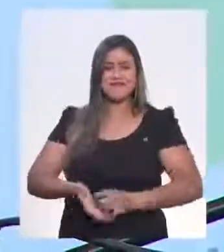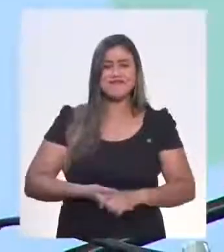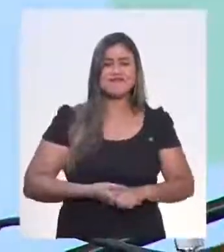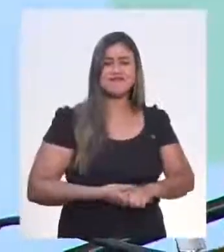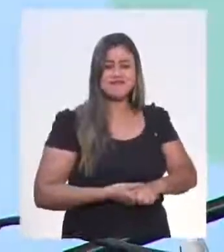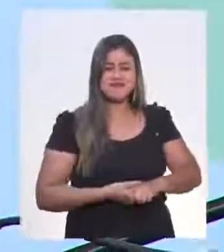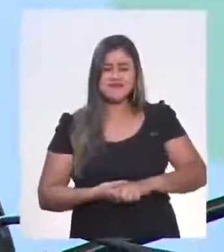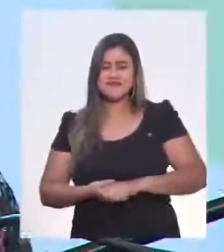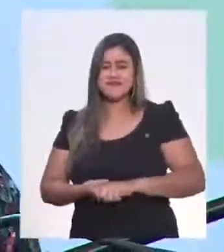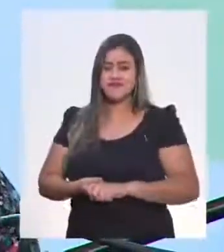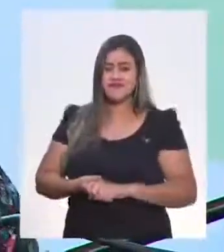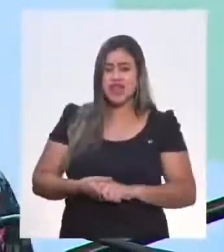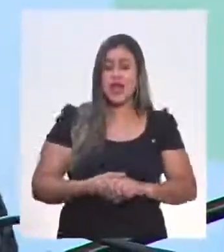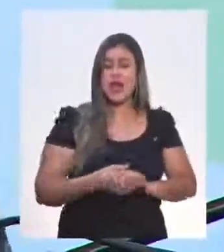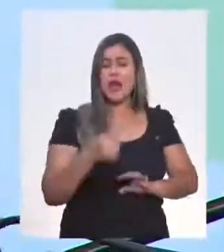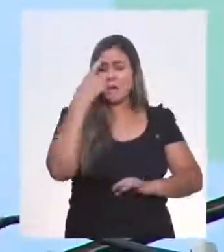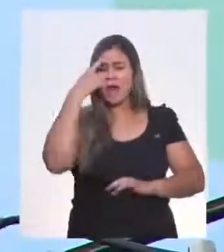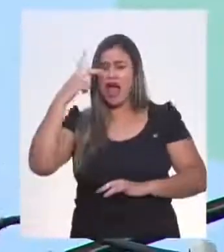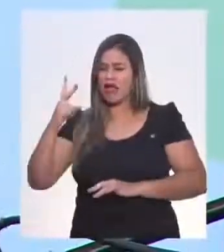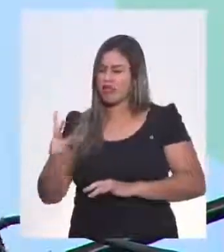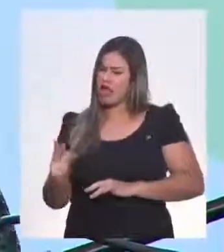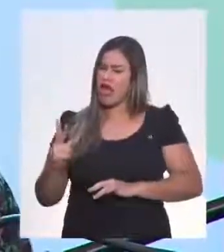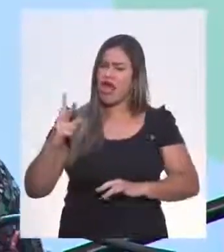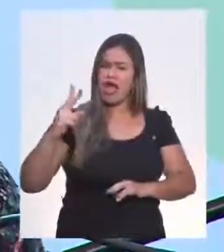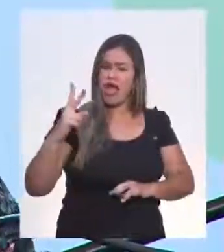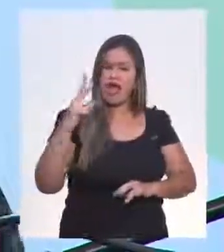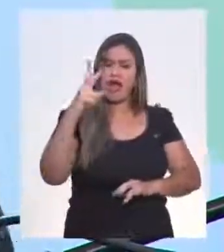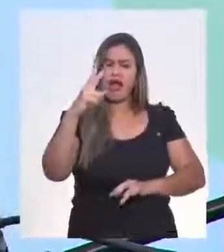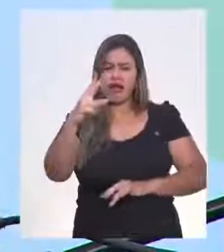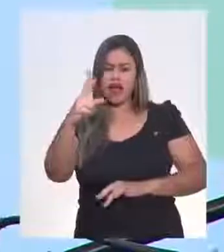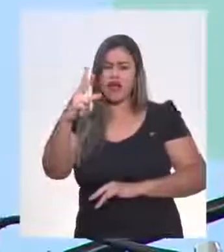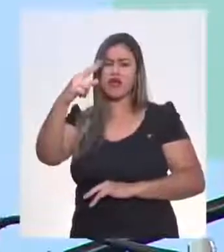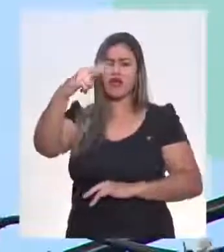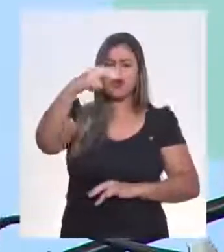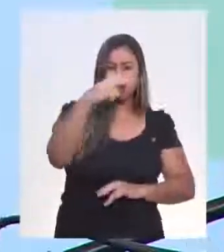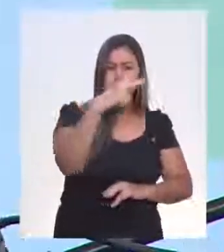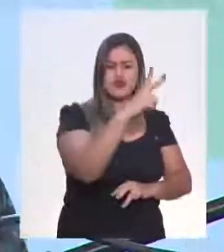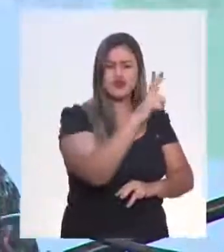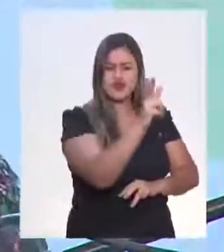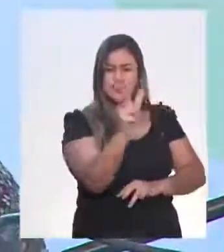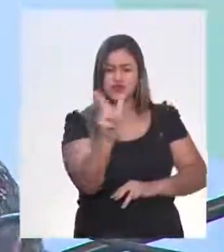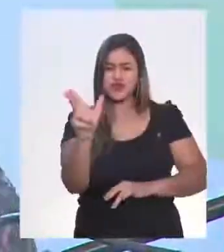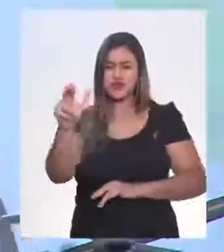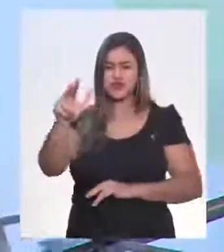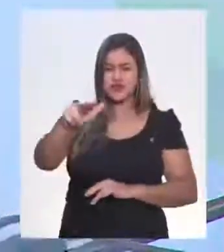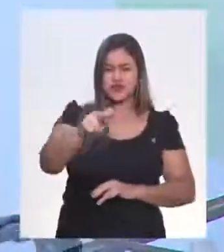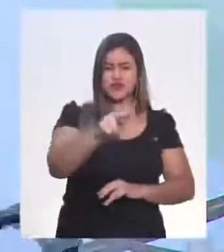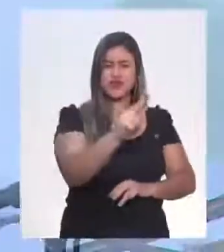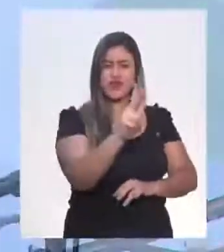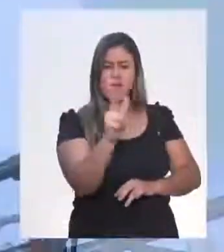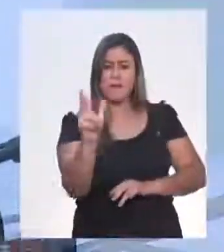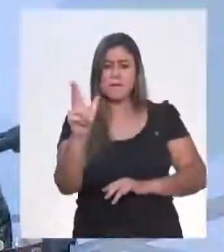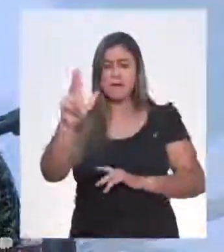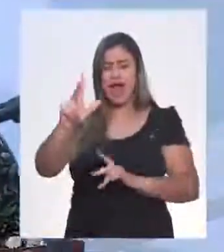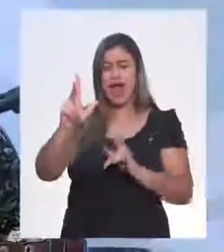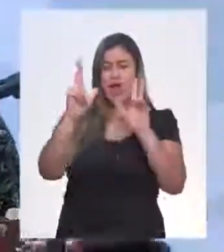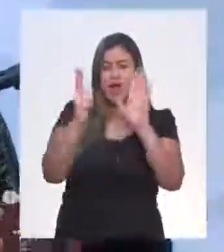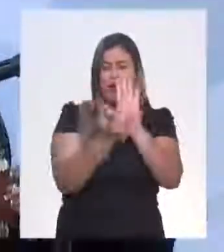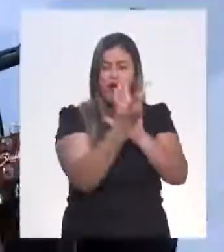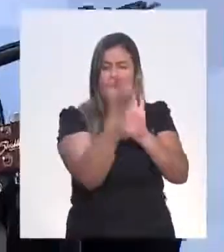uma tesoura a recortar os traços de uma